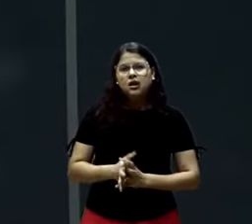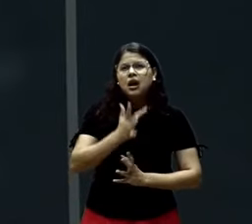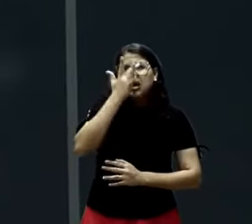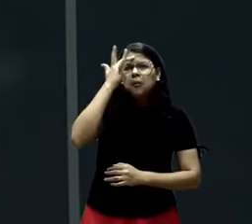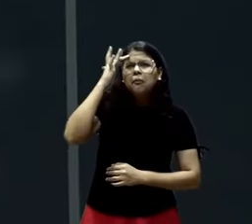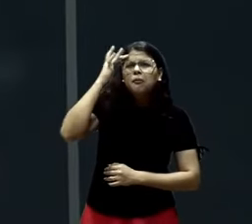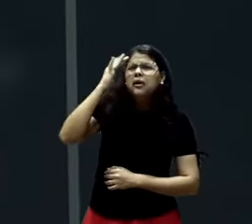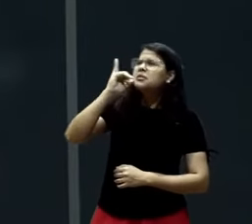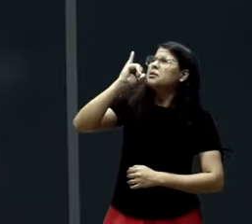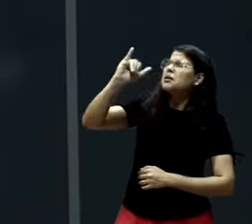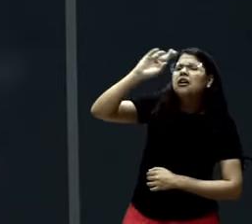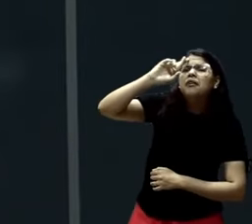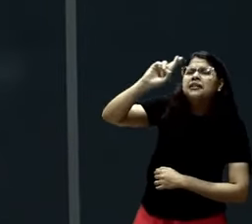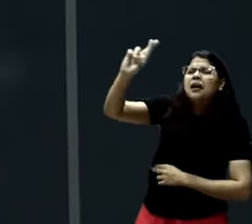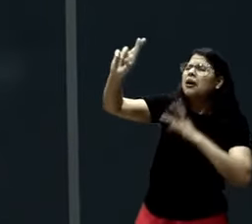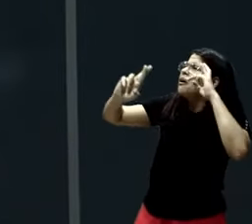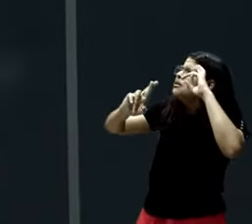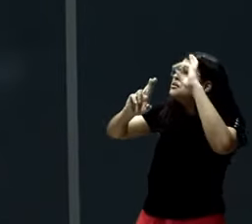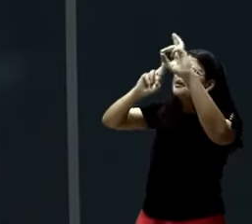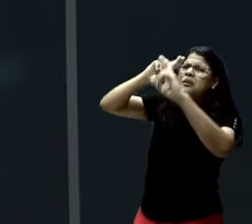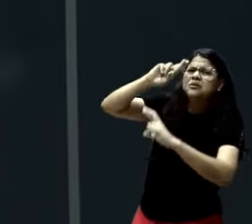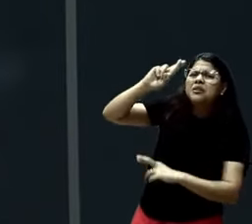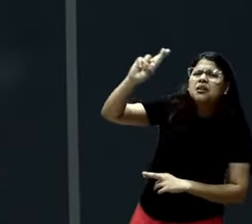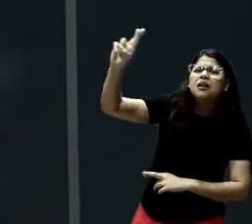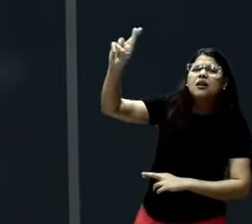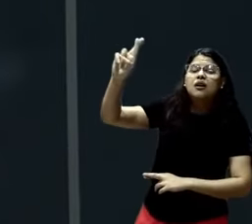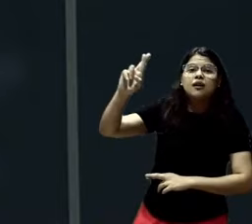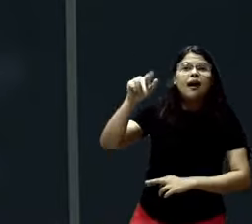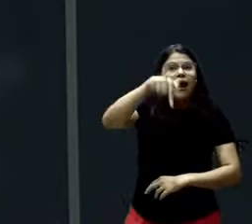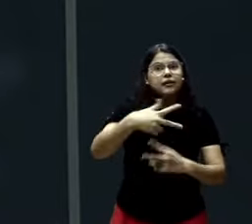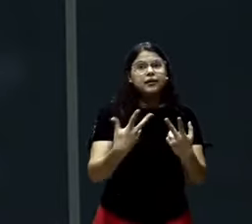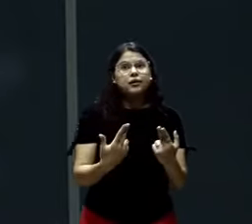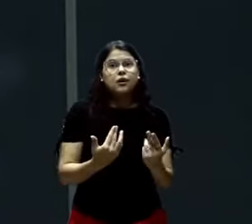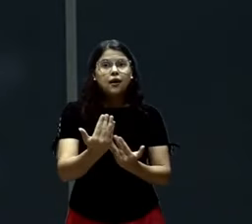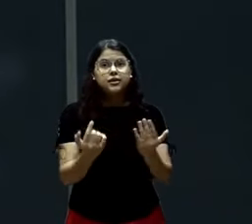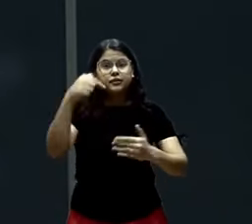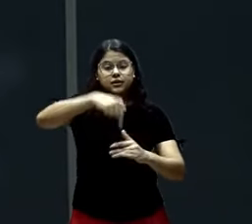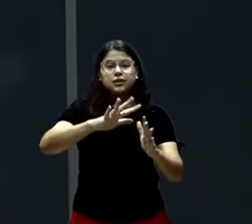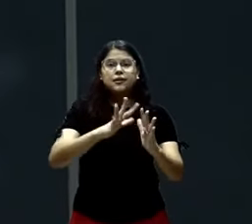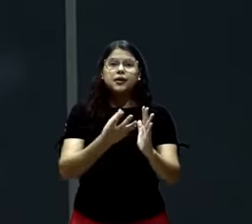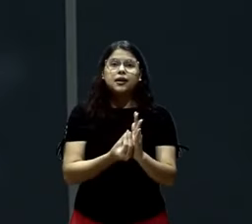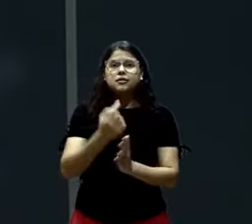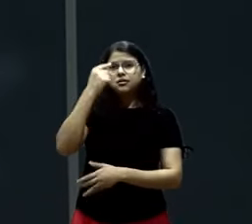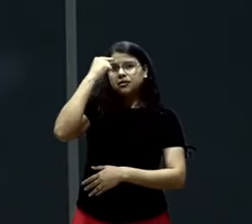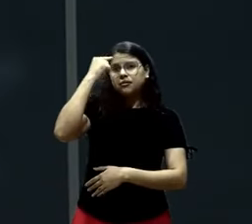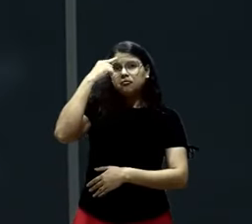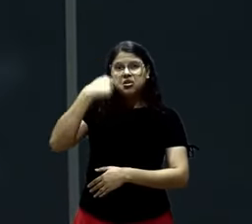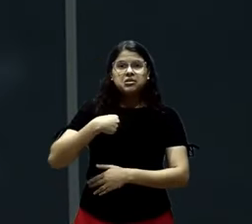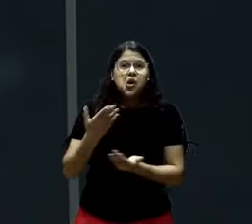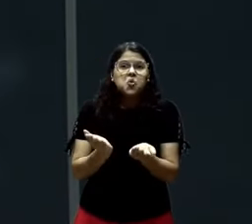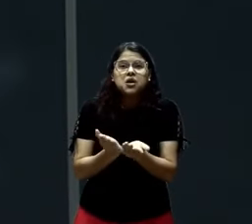Senhor, Senhor, tem muita gente dizendo Senhor, Senhor, tem muita gente dentro da igreja achando que está no certo.